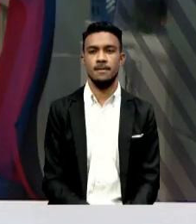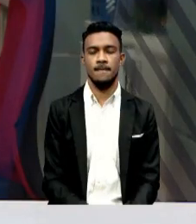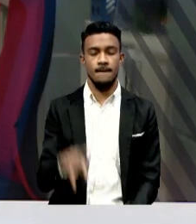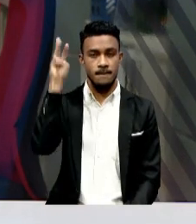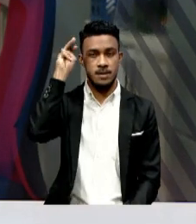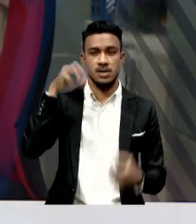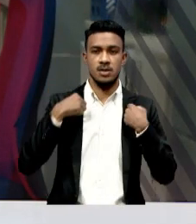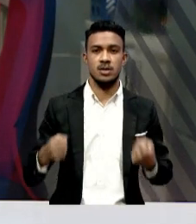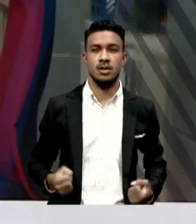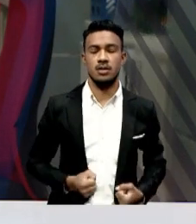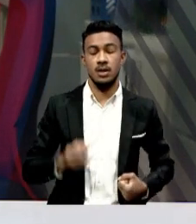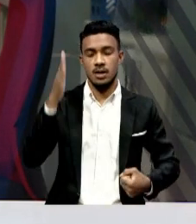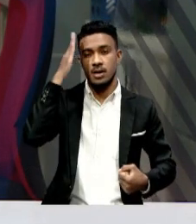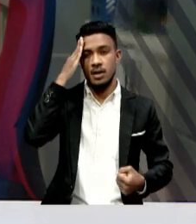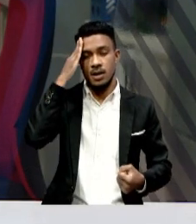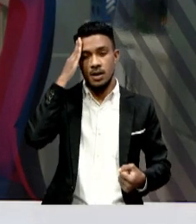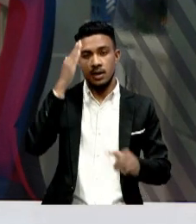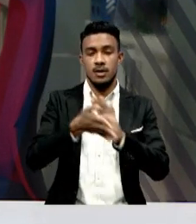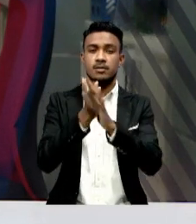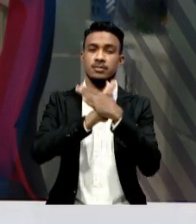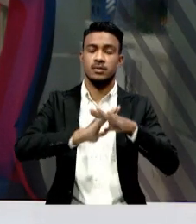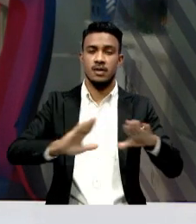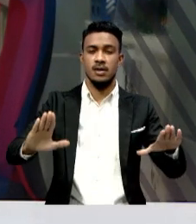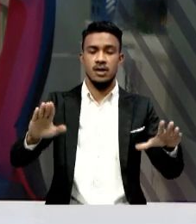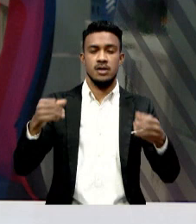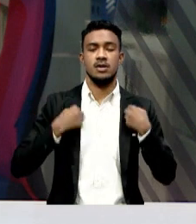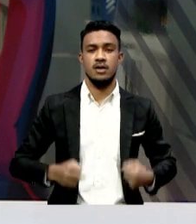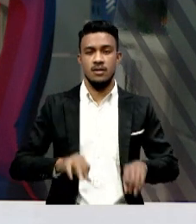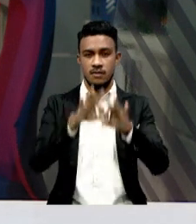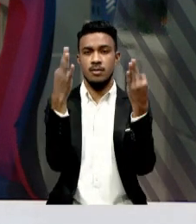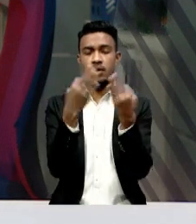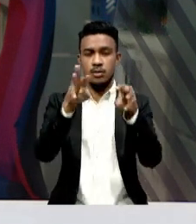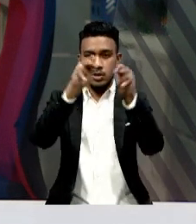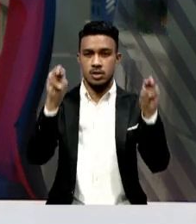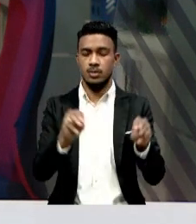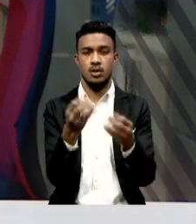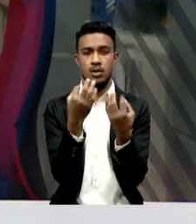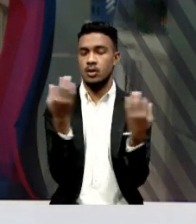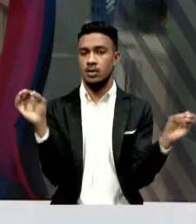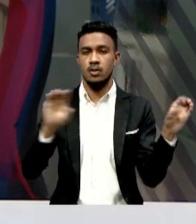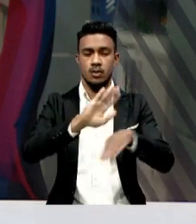Ministério Saúde reconhece a unidade de saúde na família e município Roto se dá o suficiente.